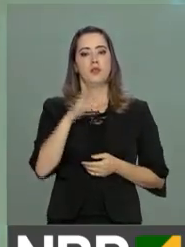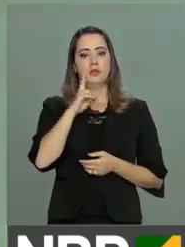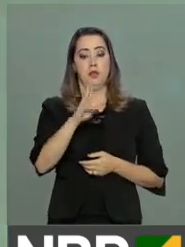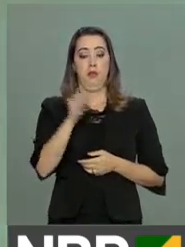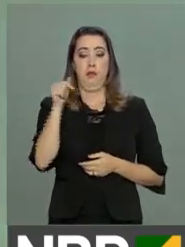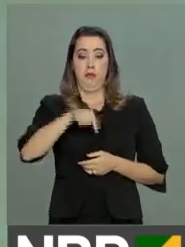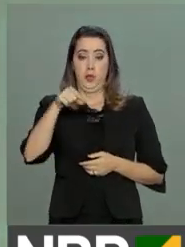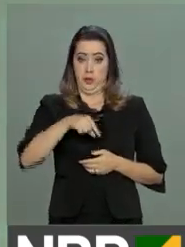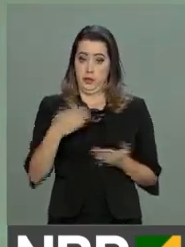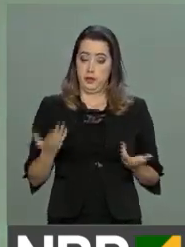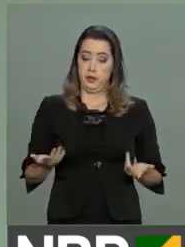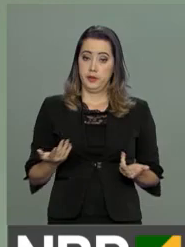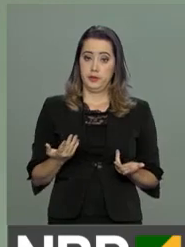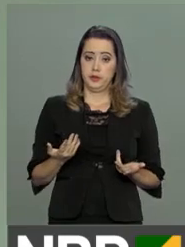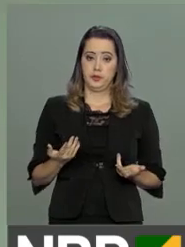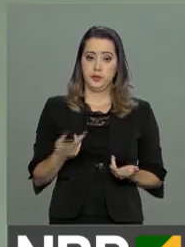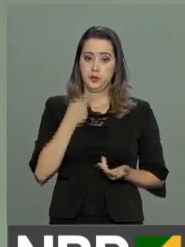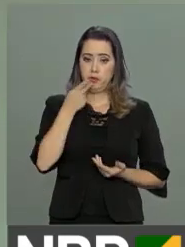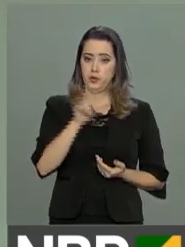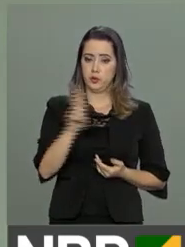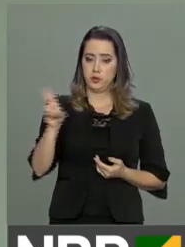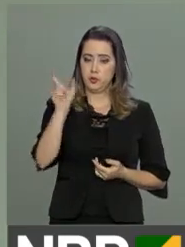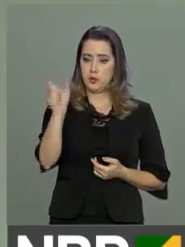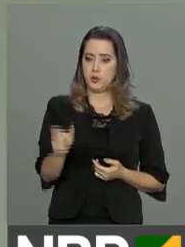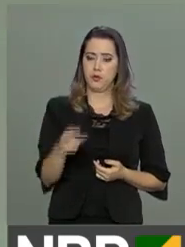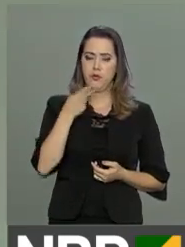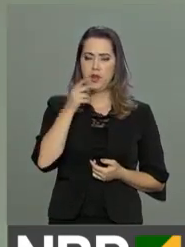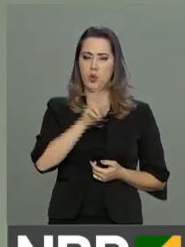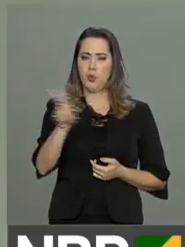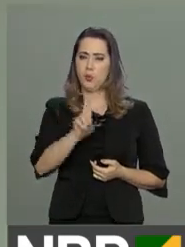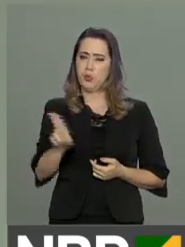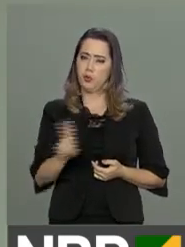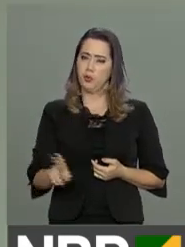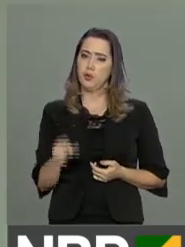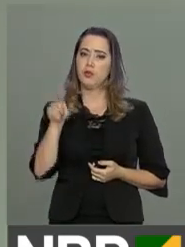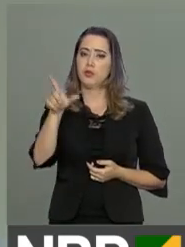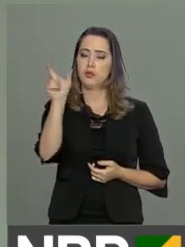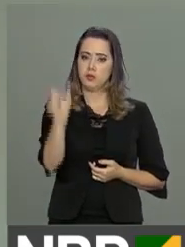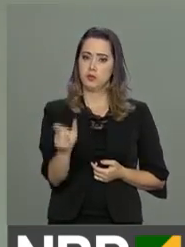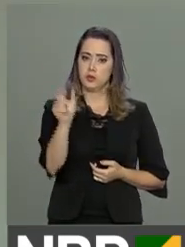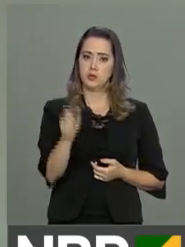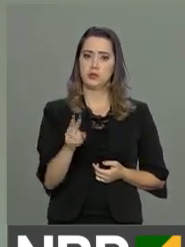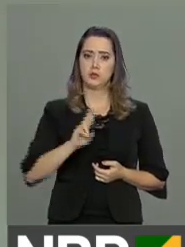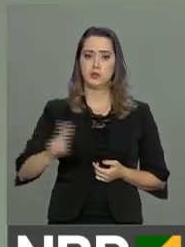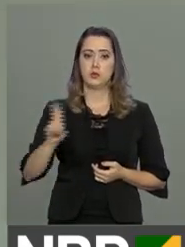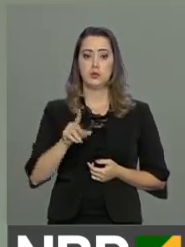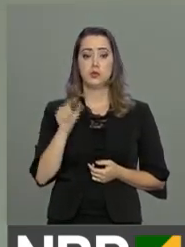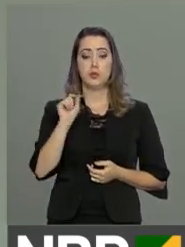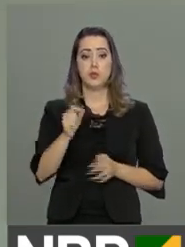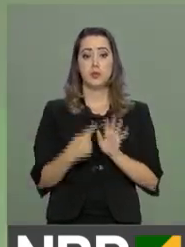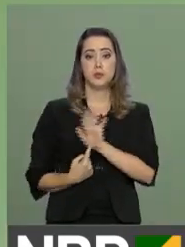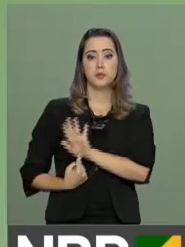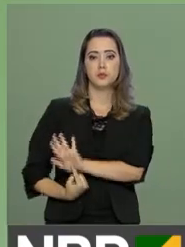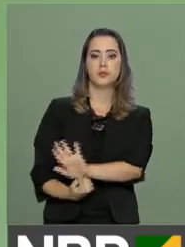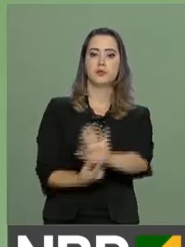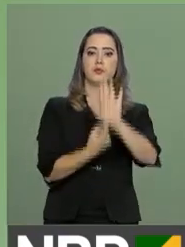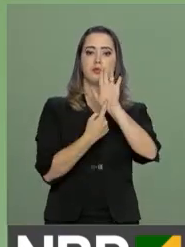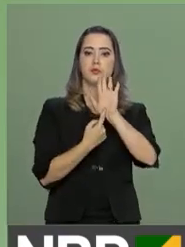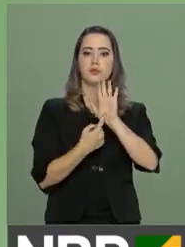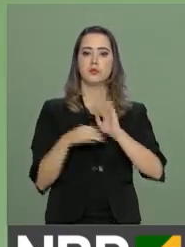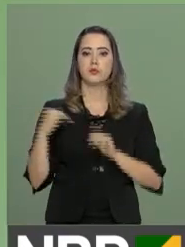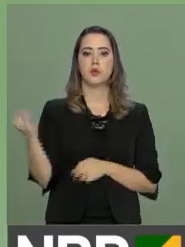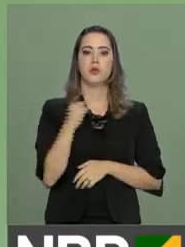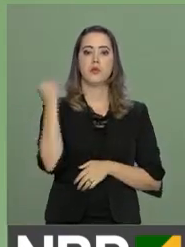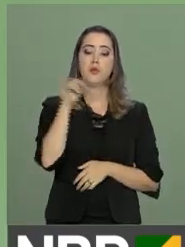o Zé Carlos, eu mencionei todos que estão aqui, que foram nominados várias vezes, para revelar a